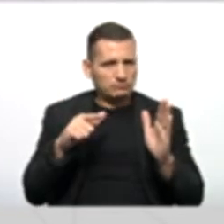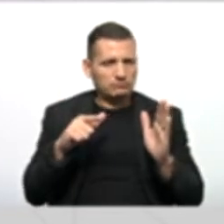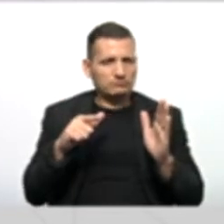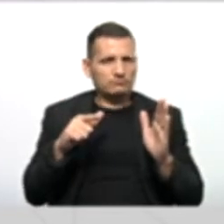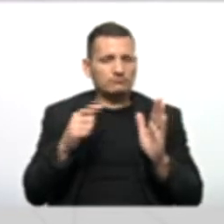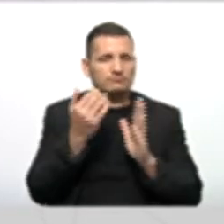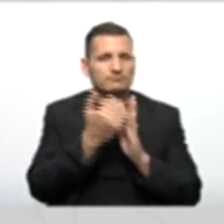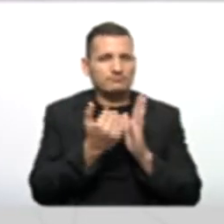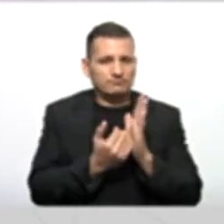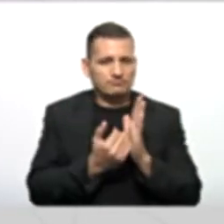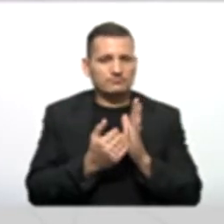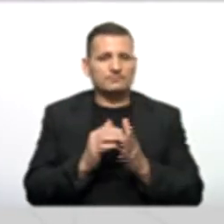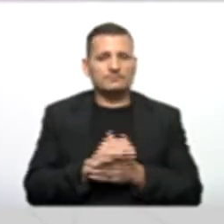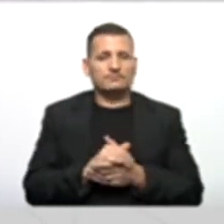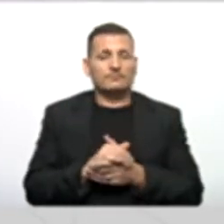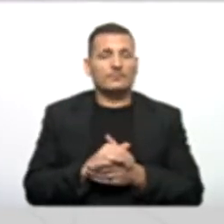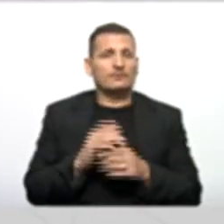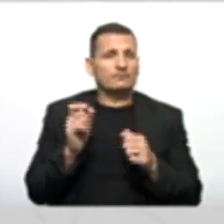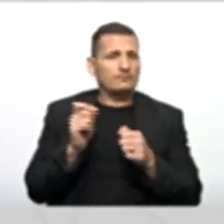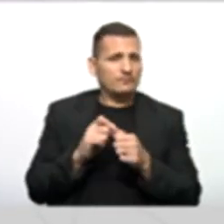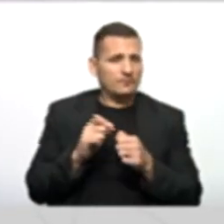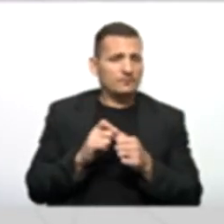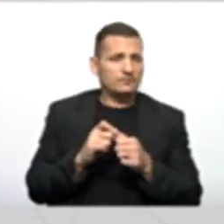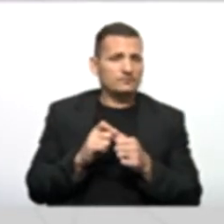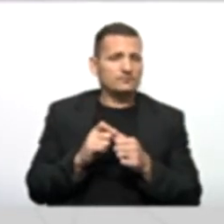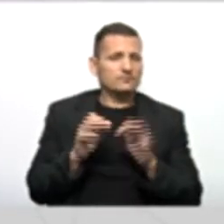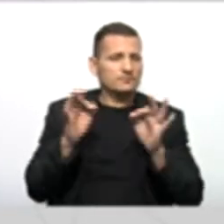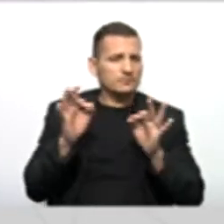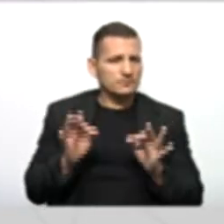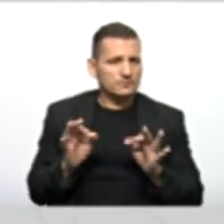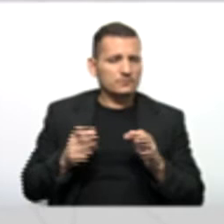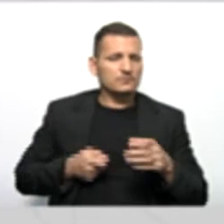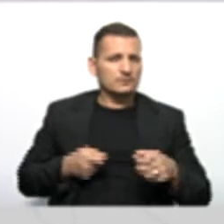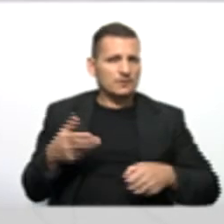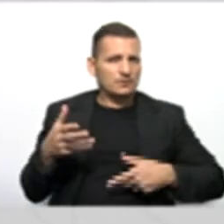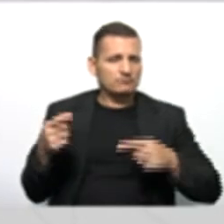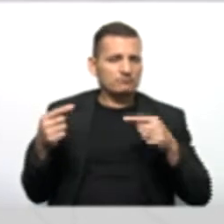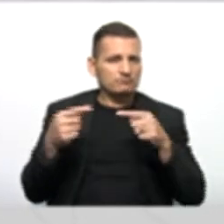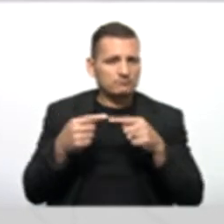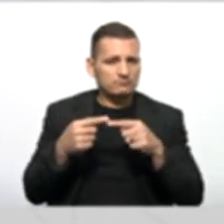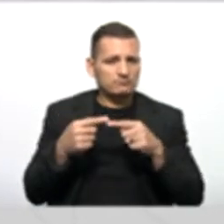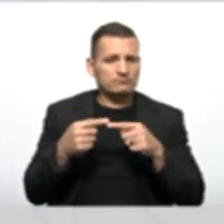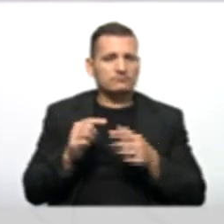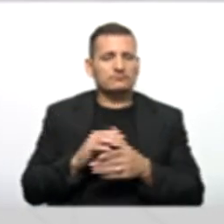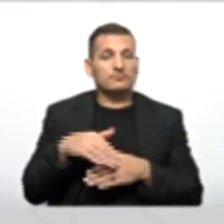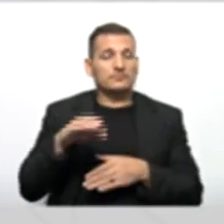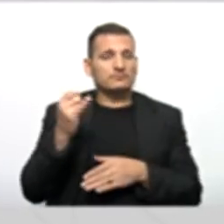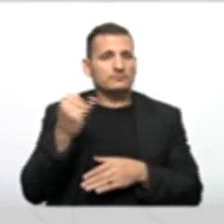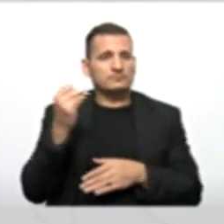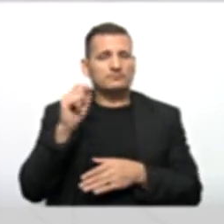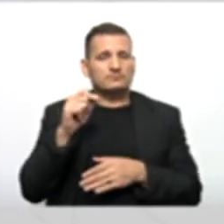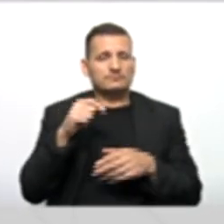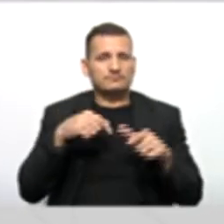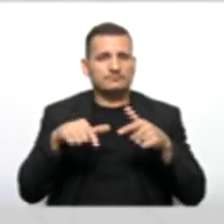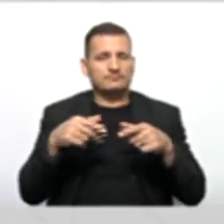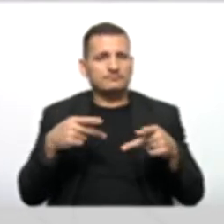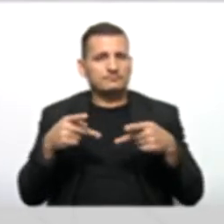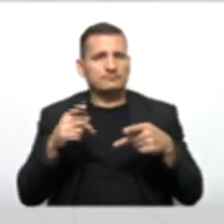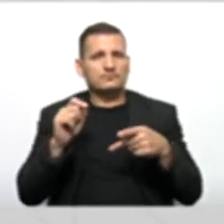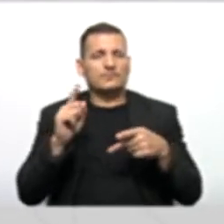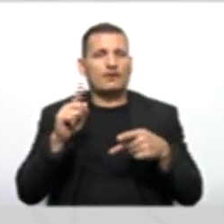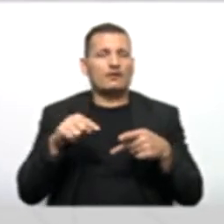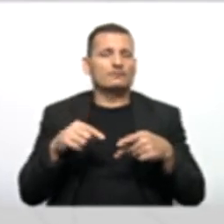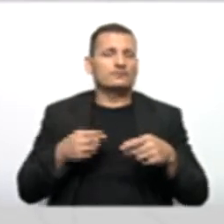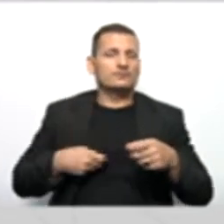cronograma, foi executado dentro do custo previsto. Mais importante do que tudo, quando a gente trabalha em projeto nas cooperativas, é o que a gente